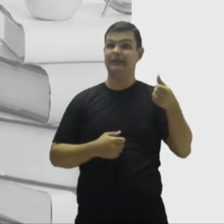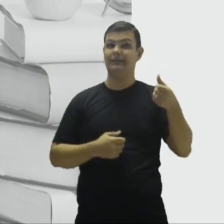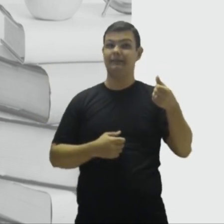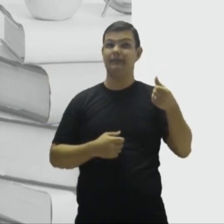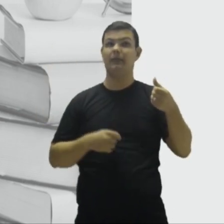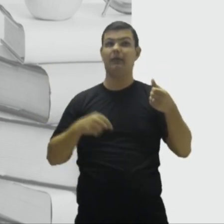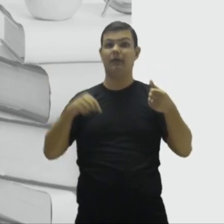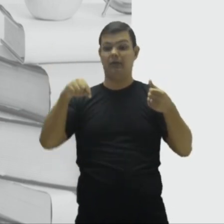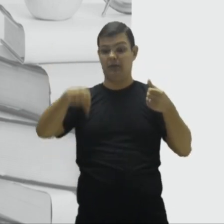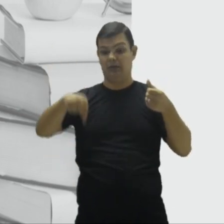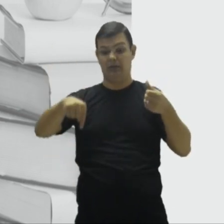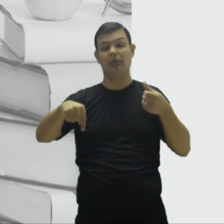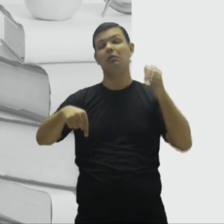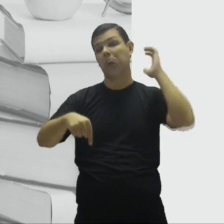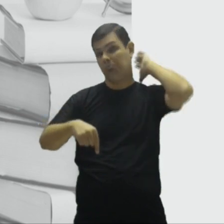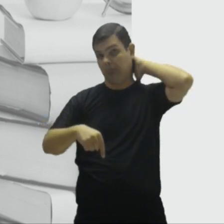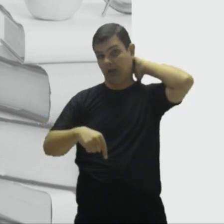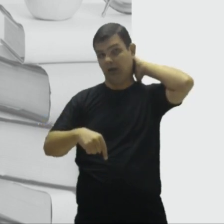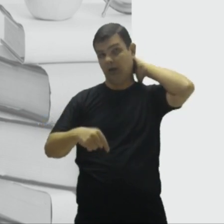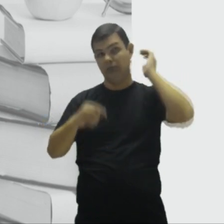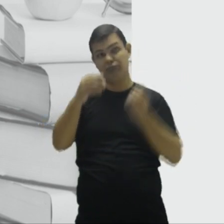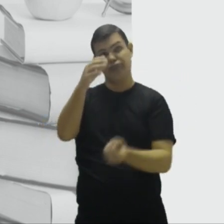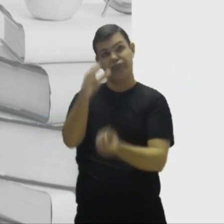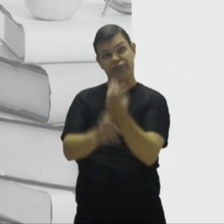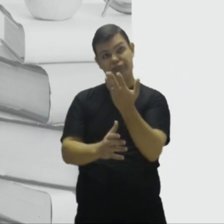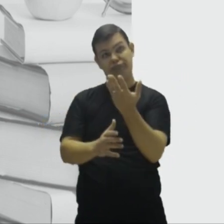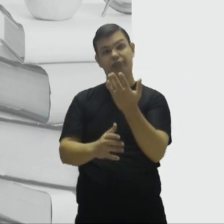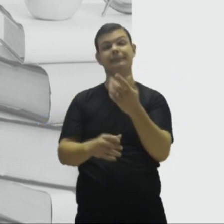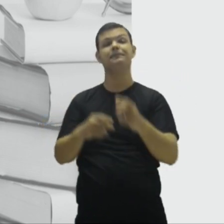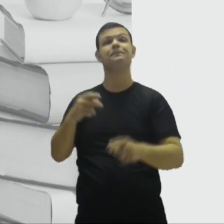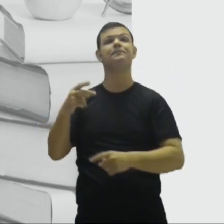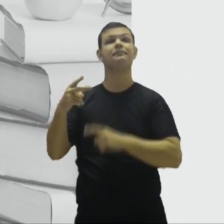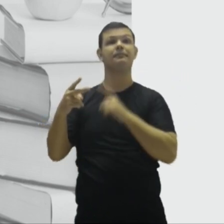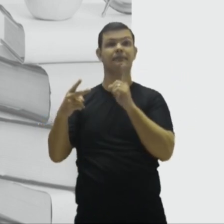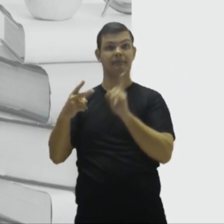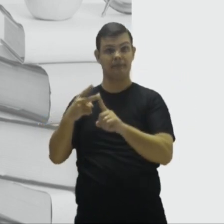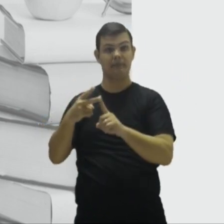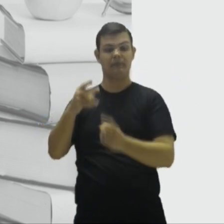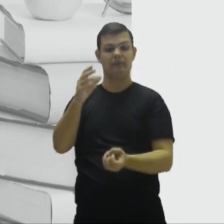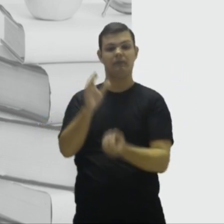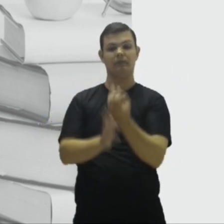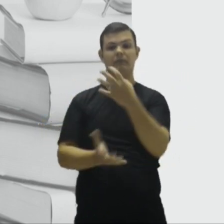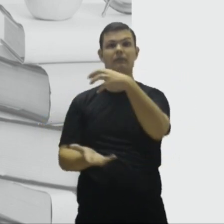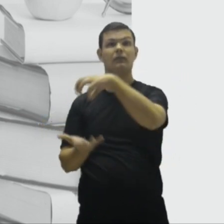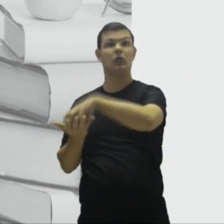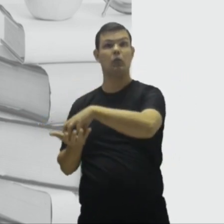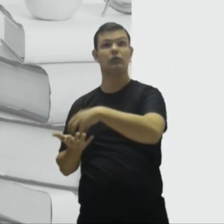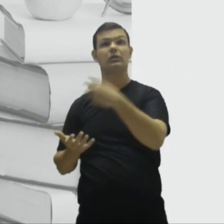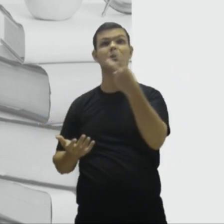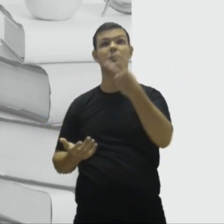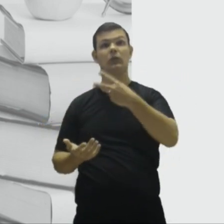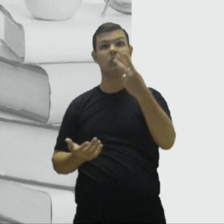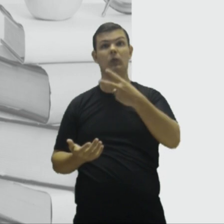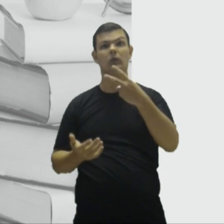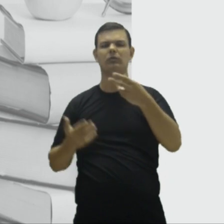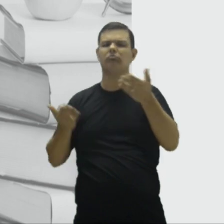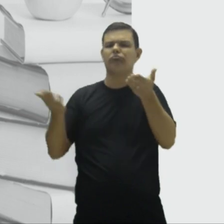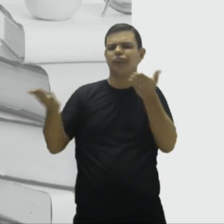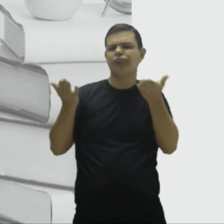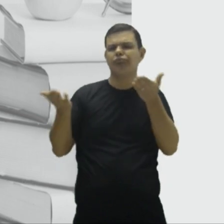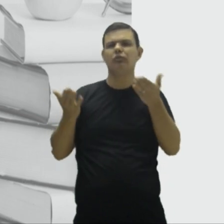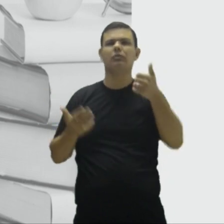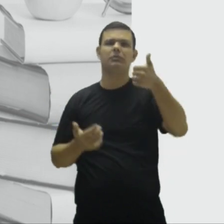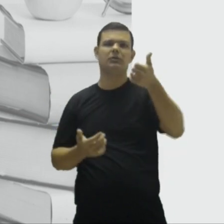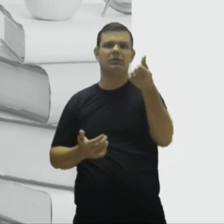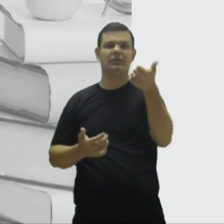tá? Aqui em Belém, a Fundação de Belém. Nós tivemos a segunda vila formada, quase paralela à formação